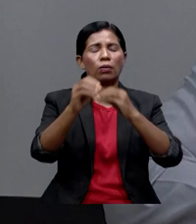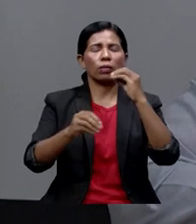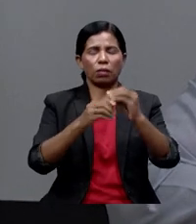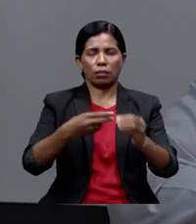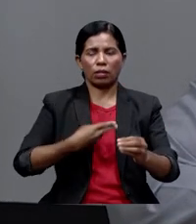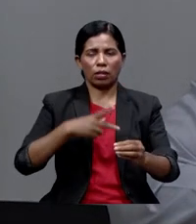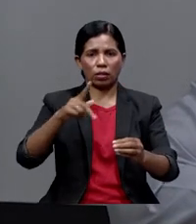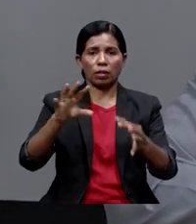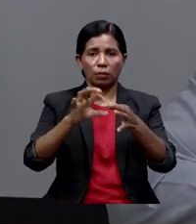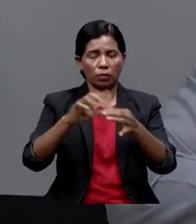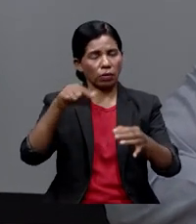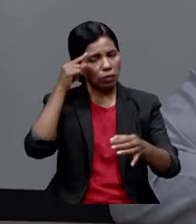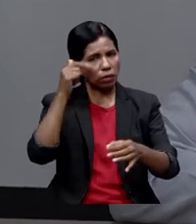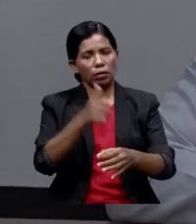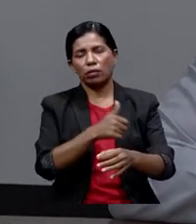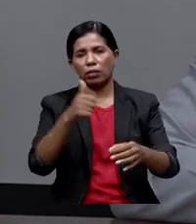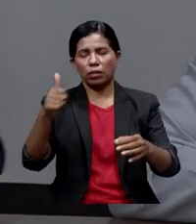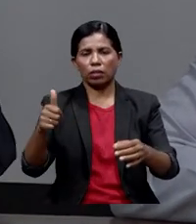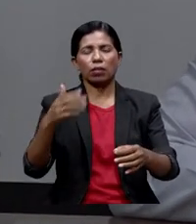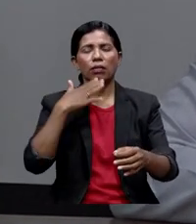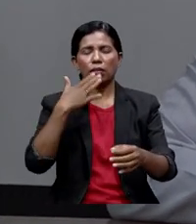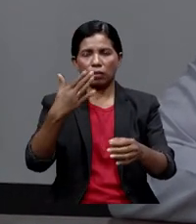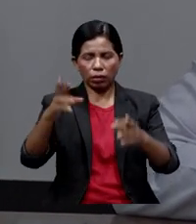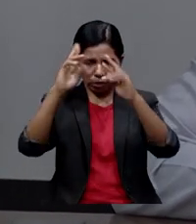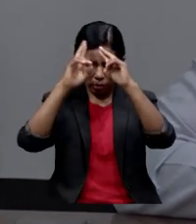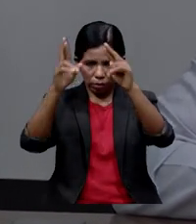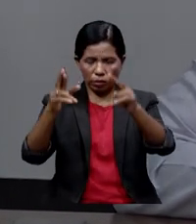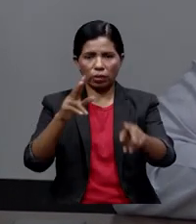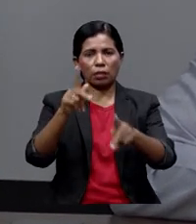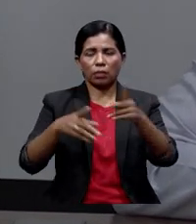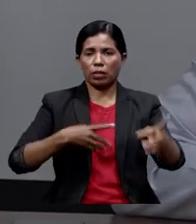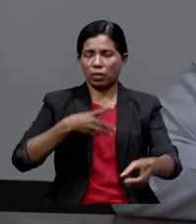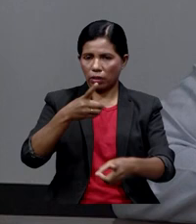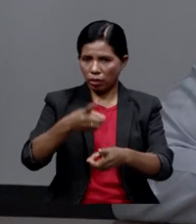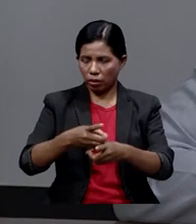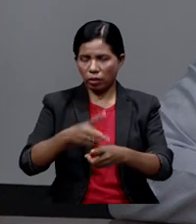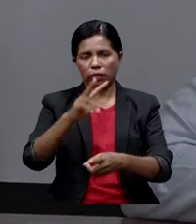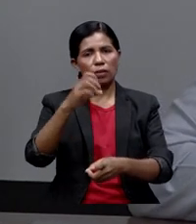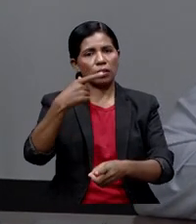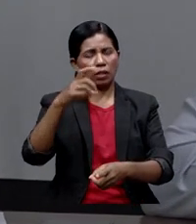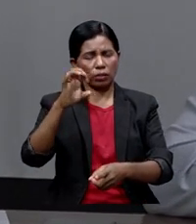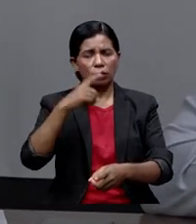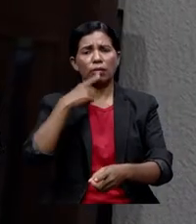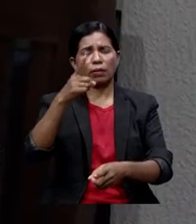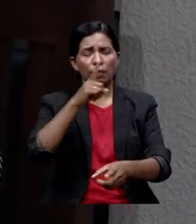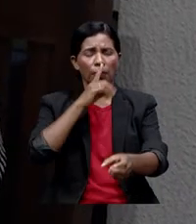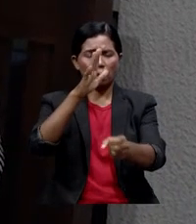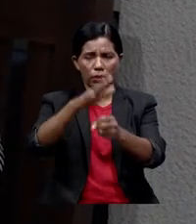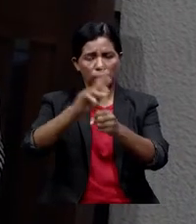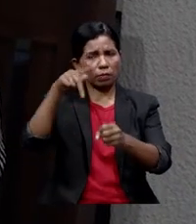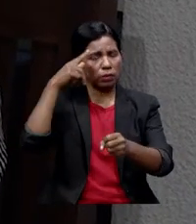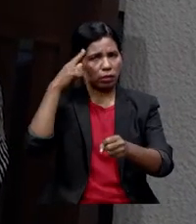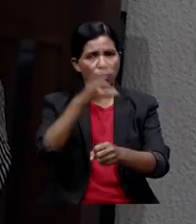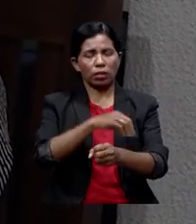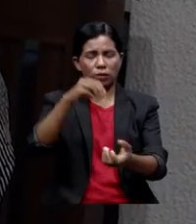batitude membro do governo balunian, deve considera la respeita cidadão e direito, Virgílio Hatete, compromisso político,